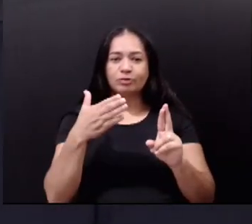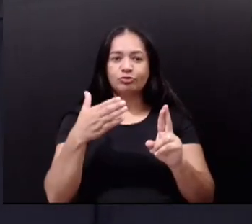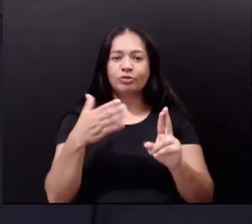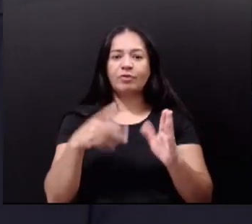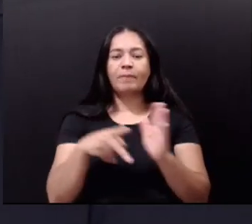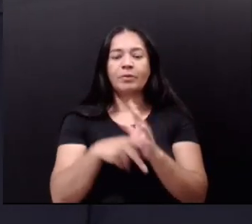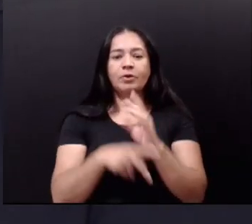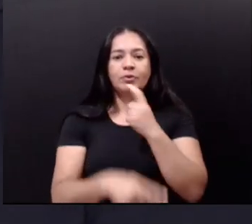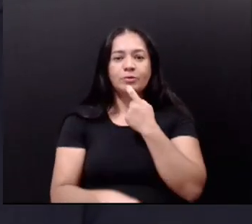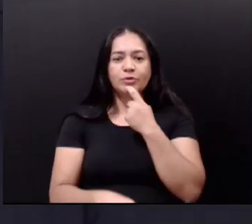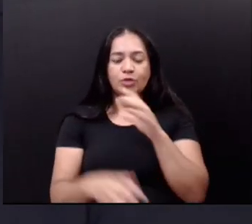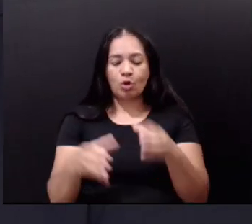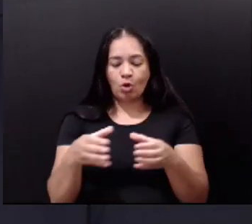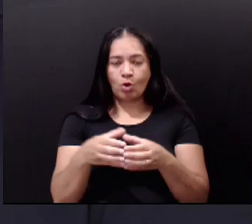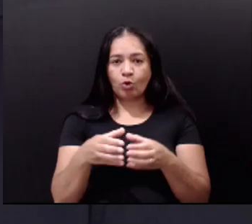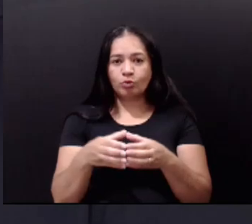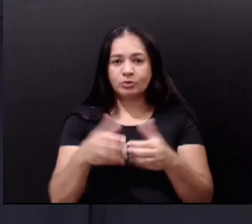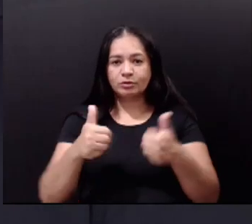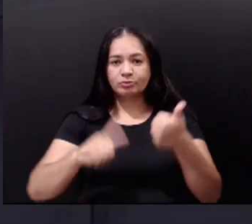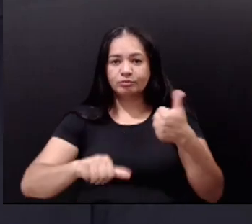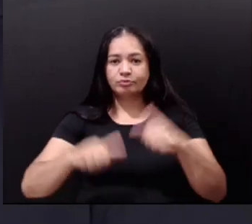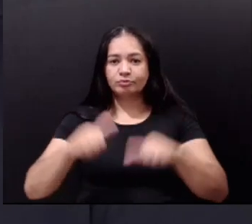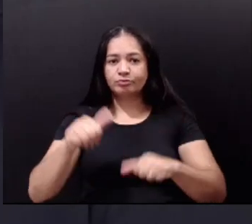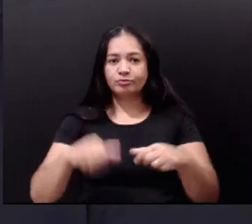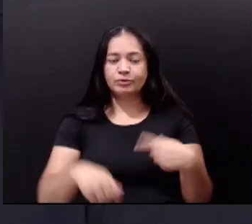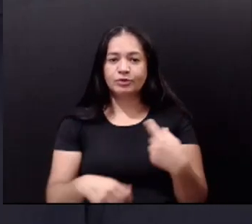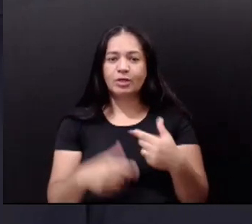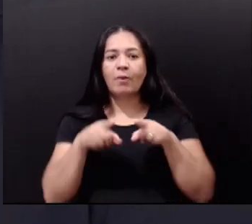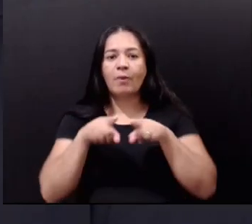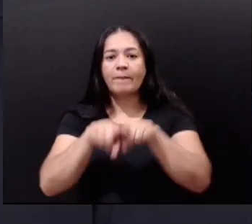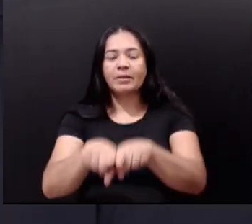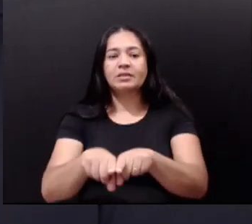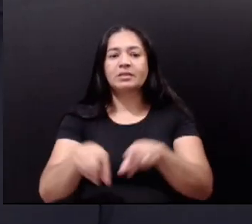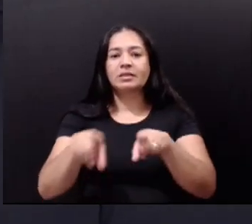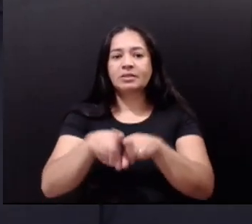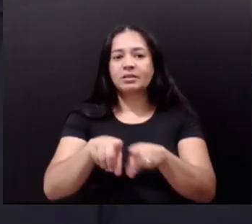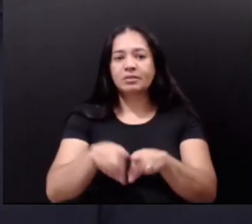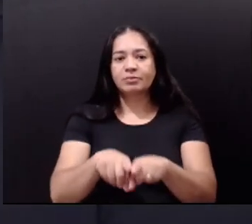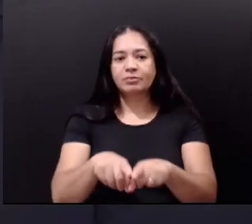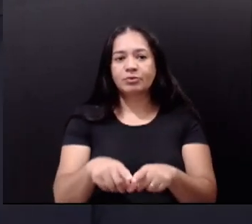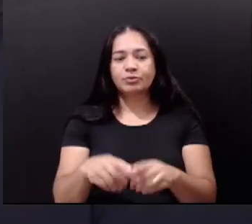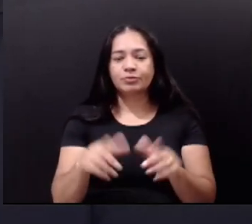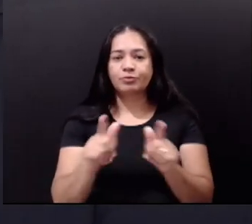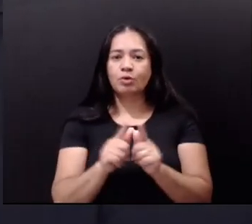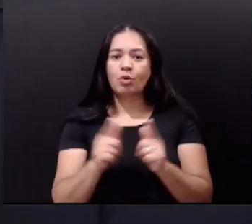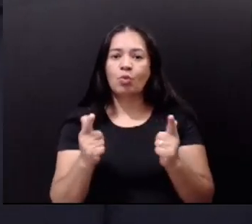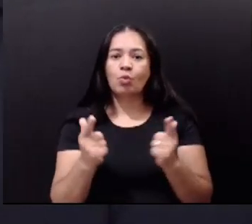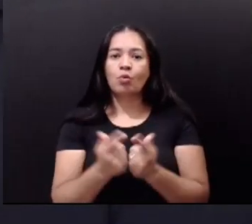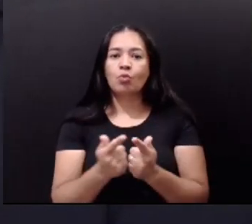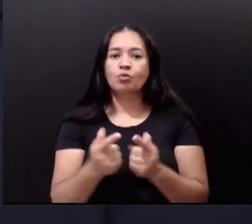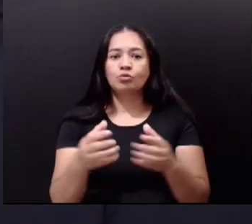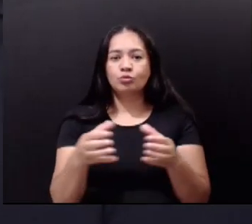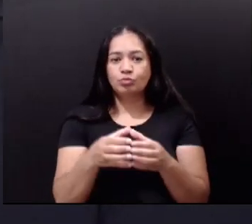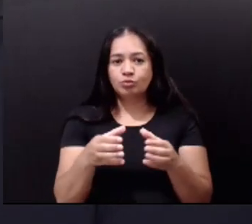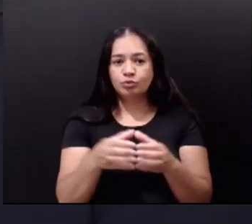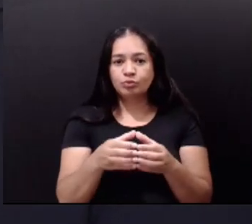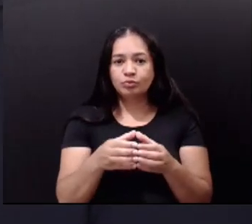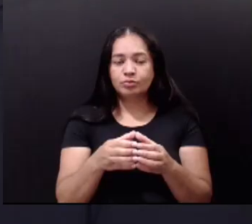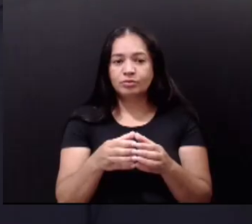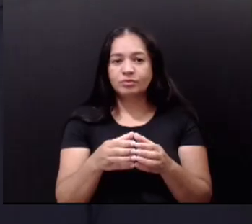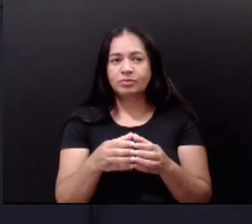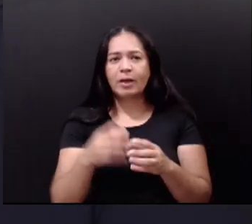analisa isso. Temos uma parceria também com o grupo que é a Coletiva Coringa e mais a Fundação